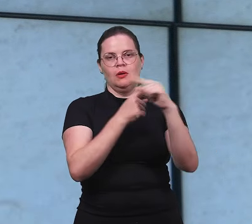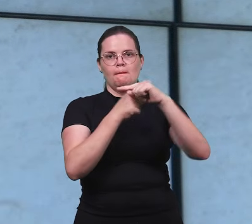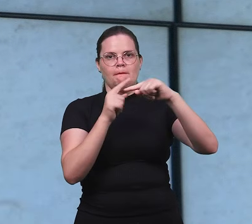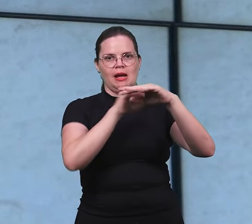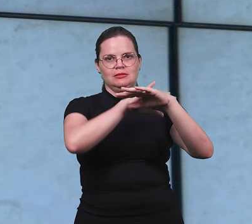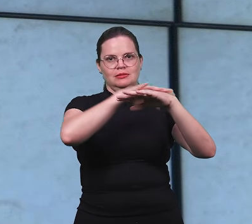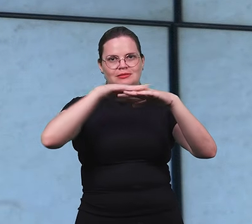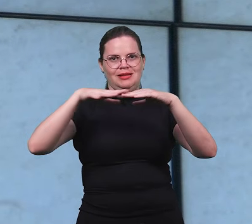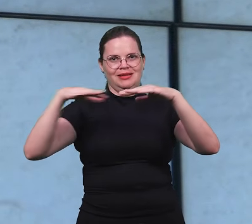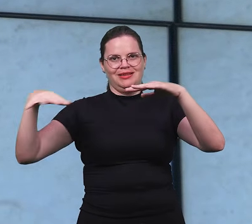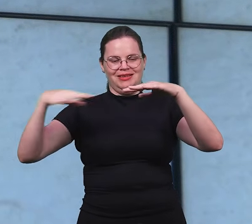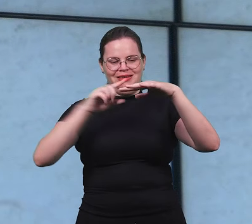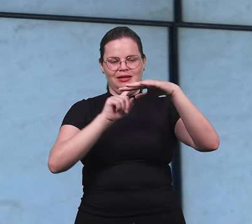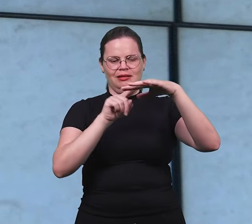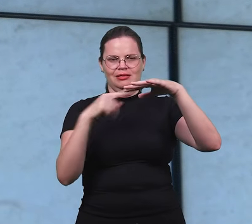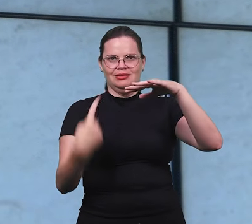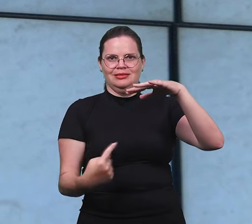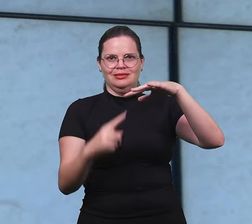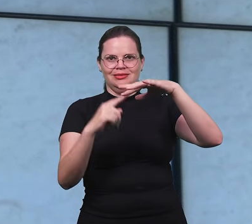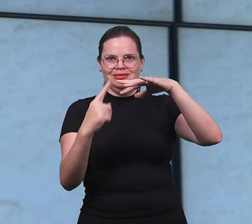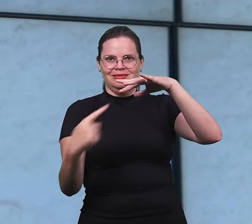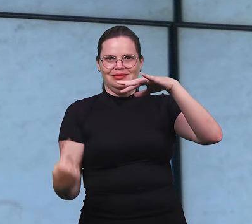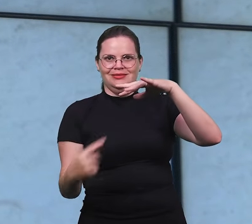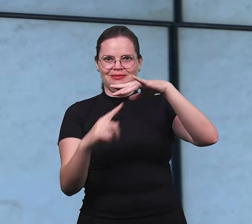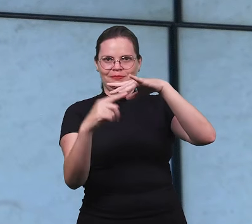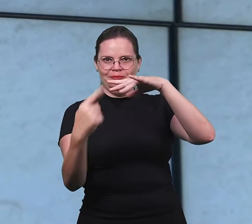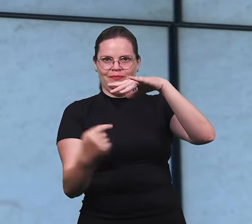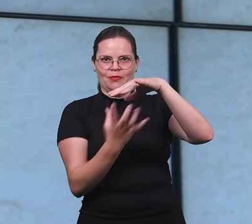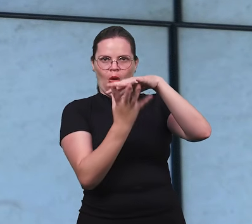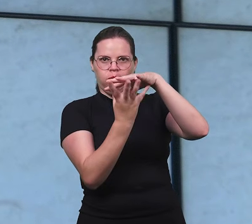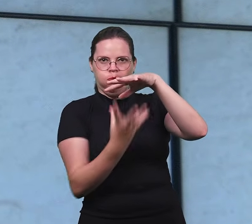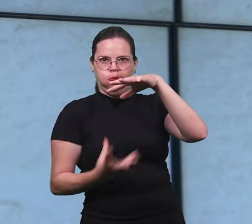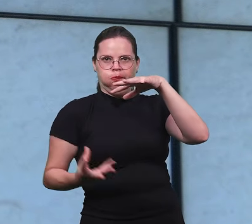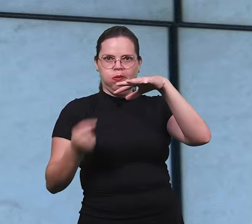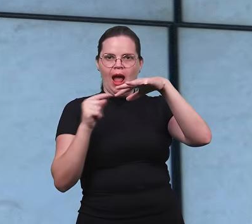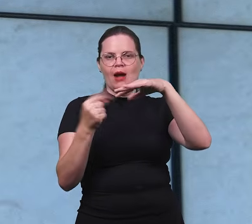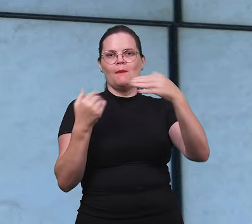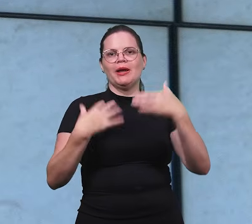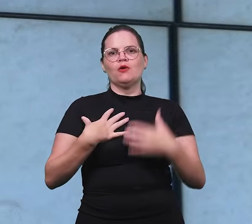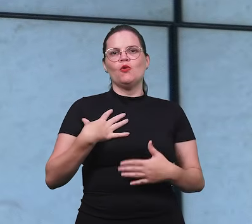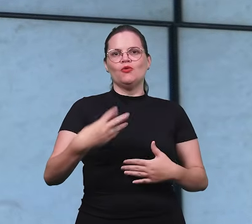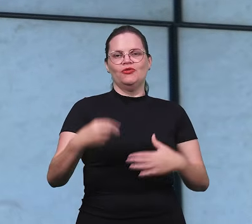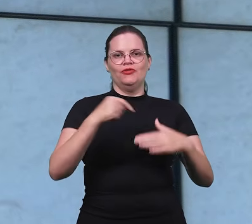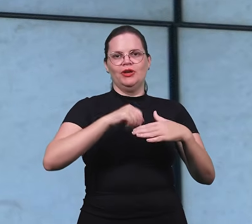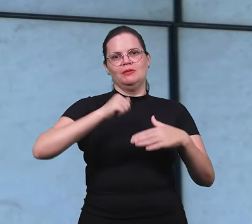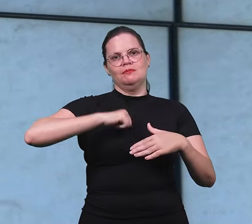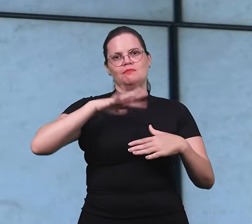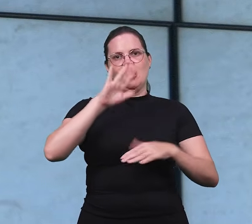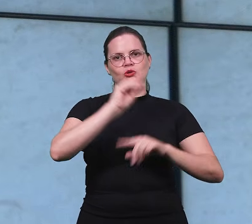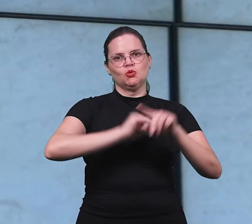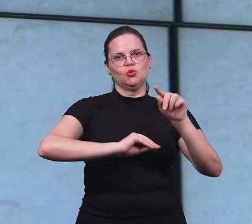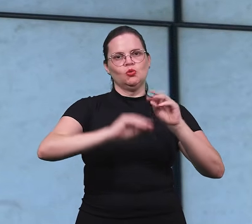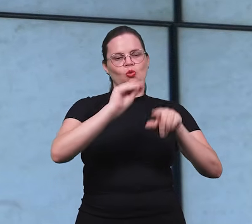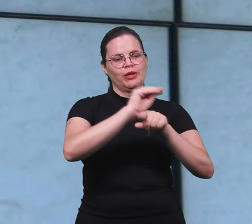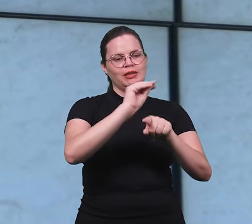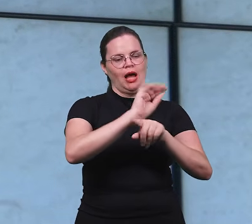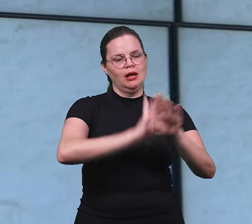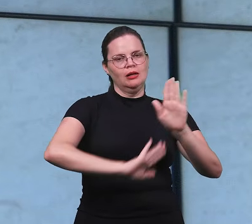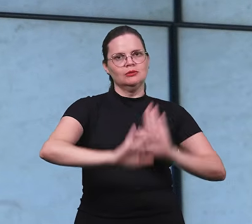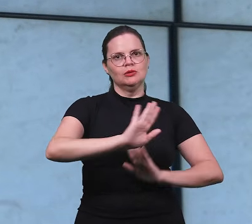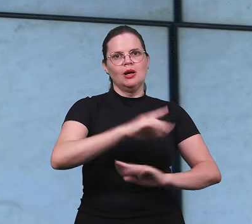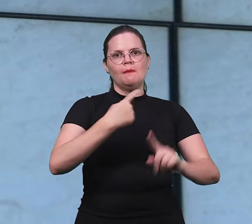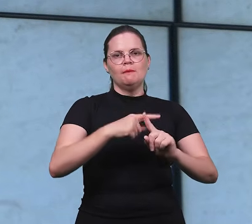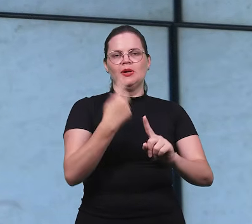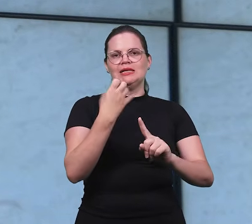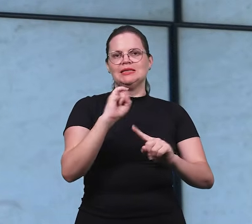a parte mais frágil, é a parte da criação que tem que ter cuidado, porque vem as intempéries, vem as pragas, vai